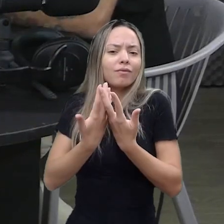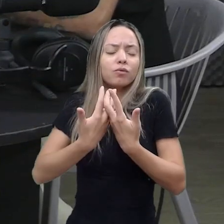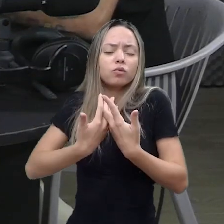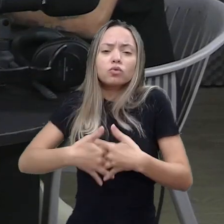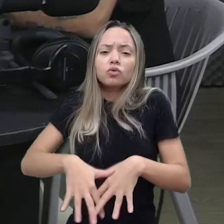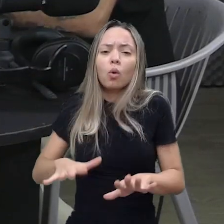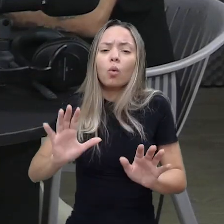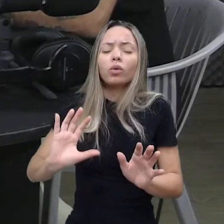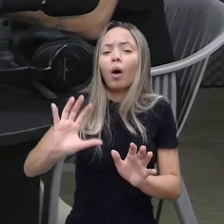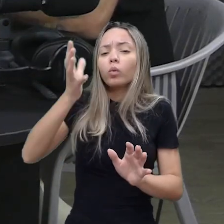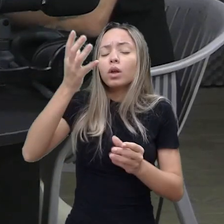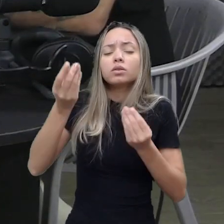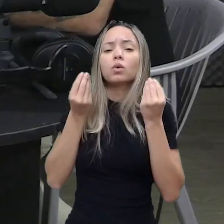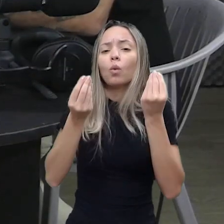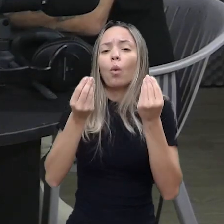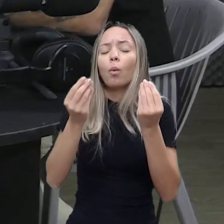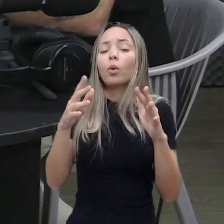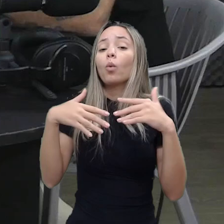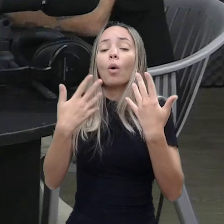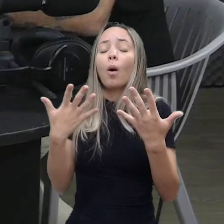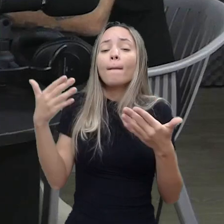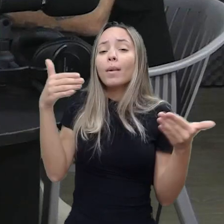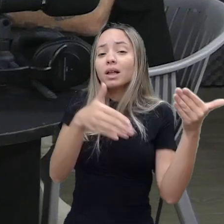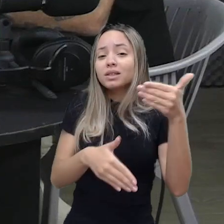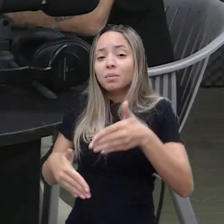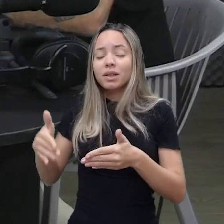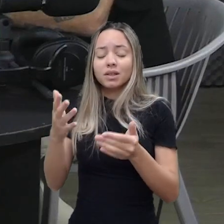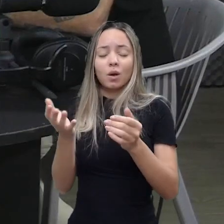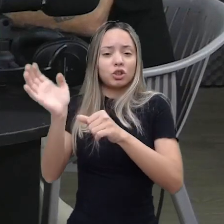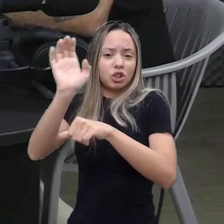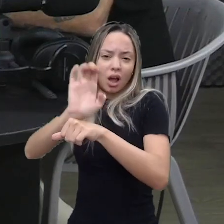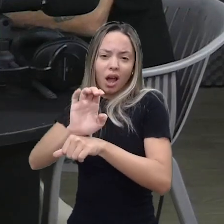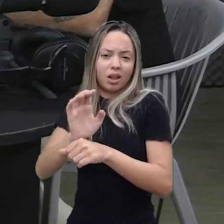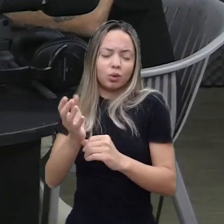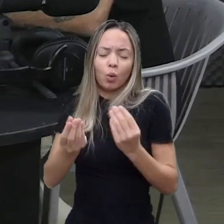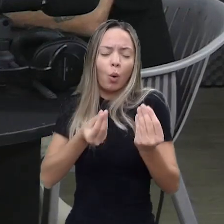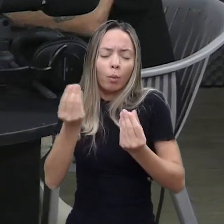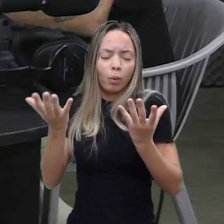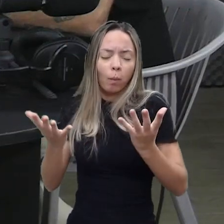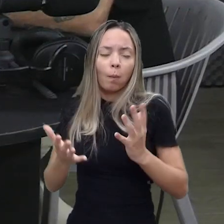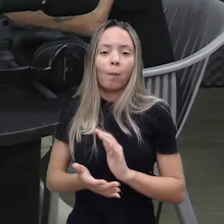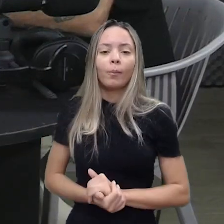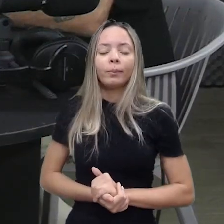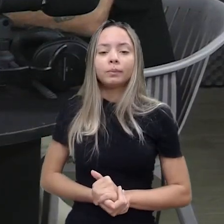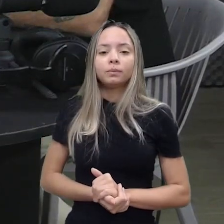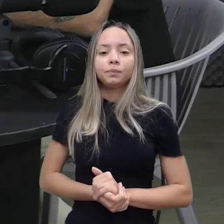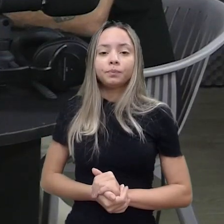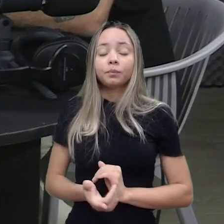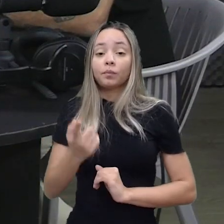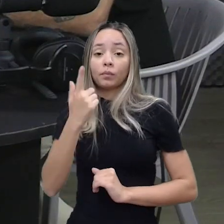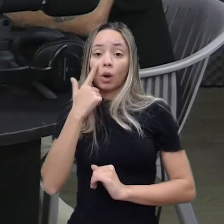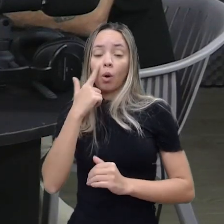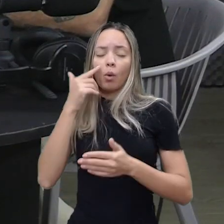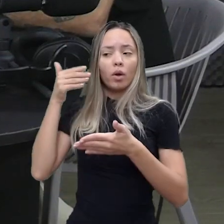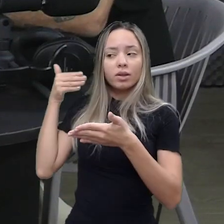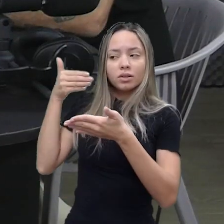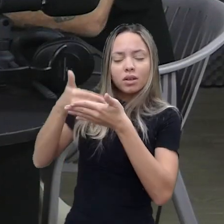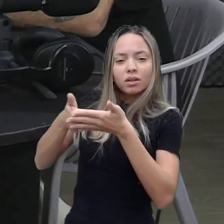Como é que ela se dá? Qual é a participação do Estado nisso? Vamos lá, Hugo.